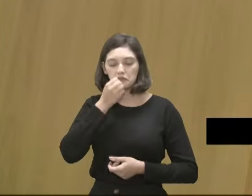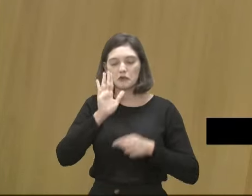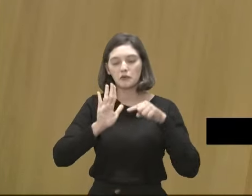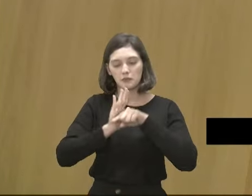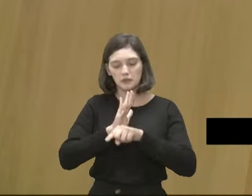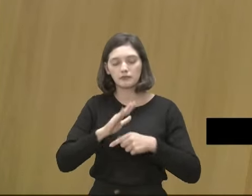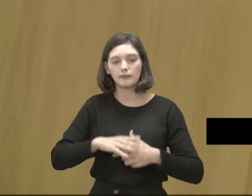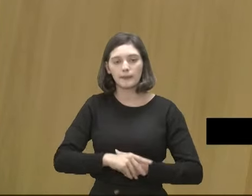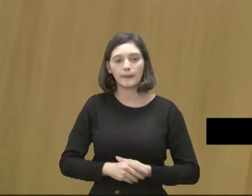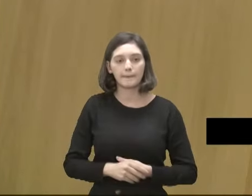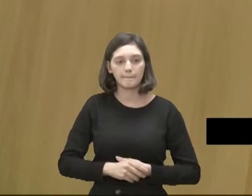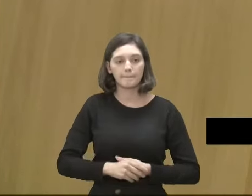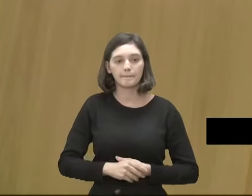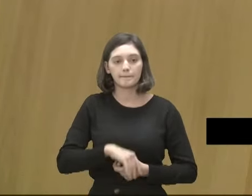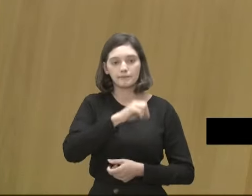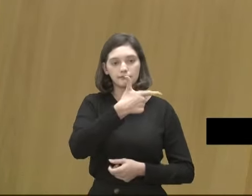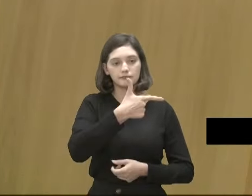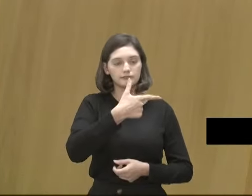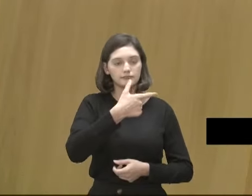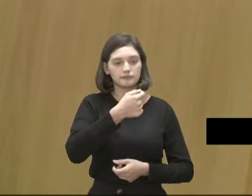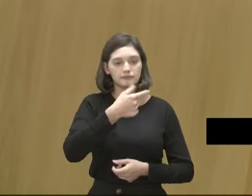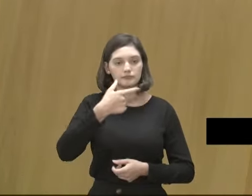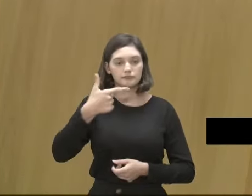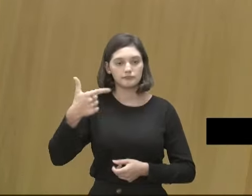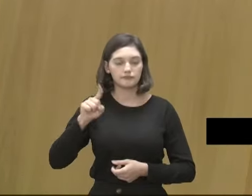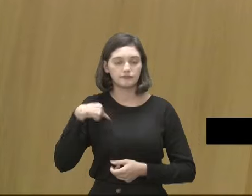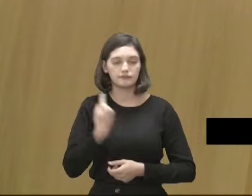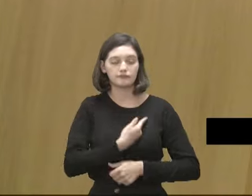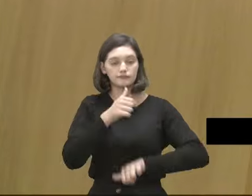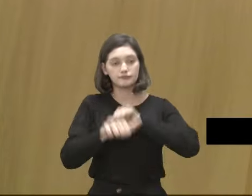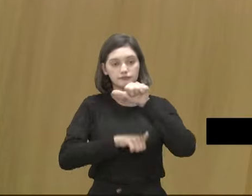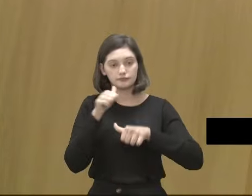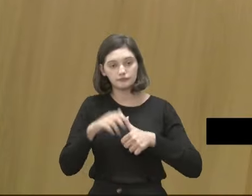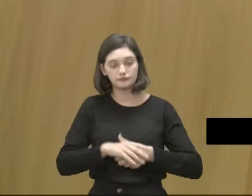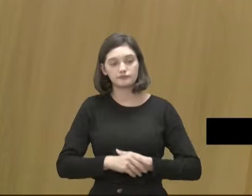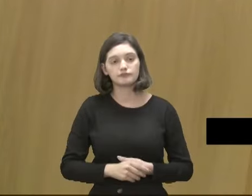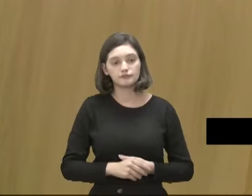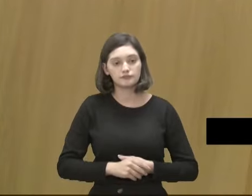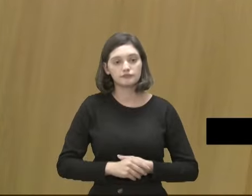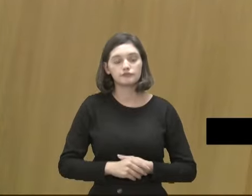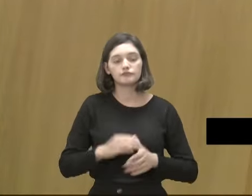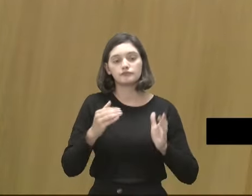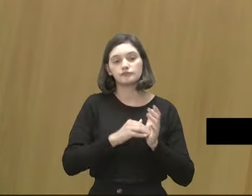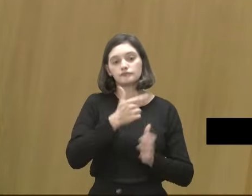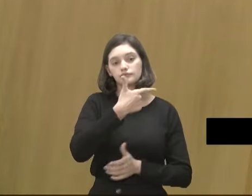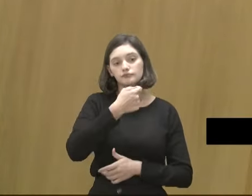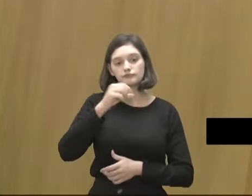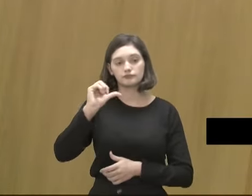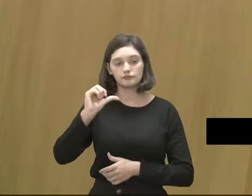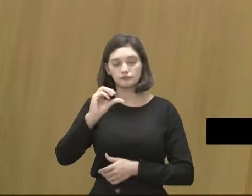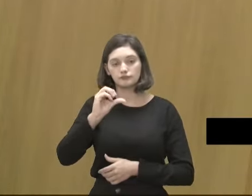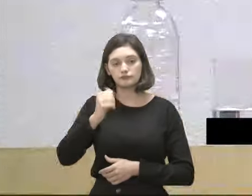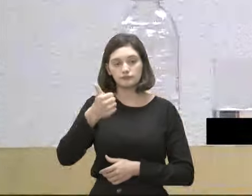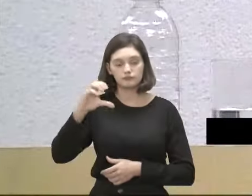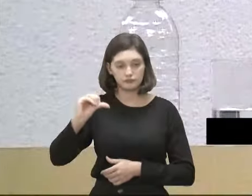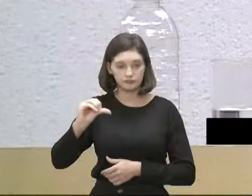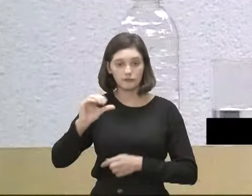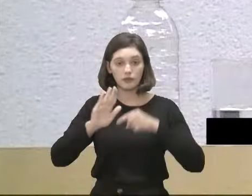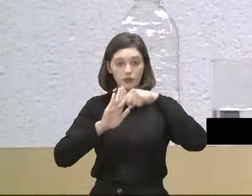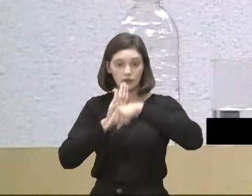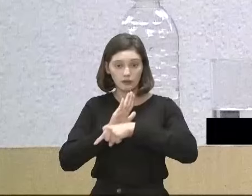Vereador, vamos lá. Em 2022, quando a gente fez a reforma, desde 2019 ali, essa queda